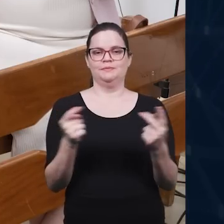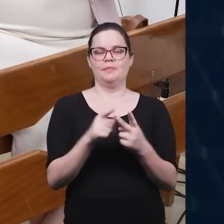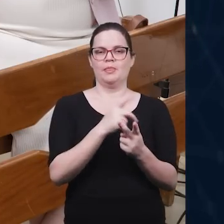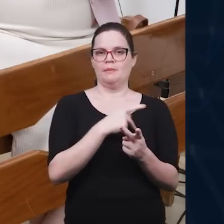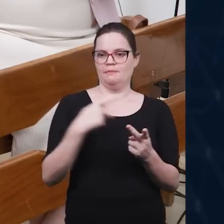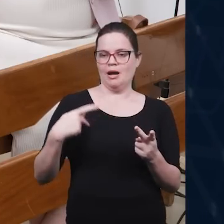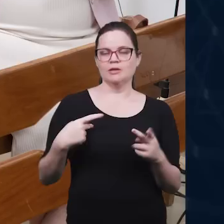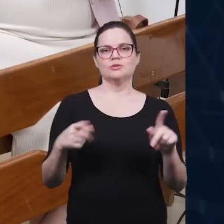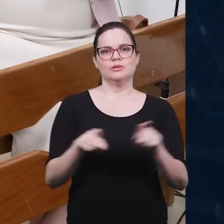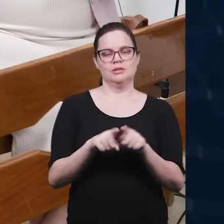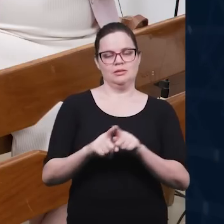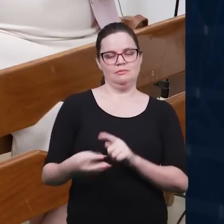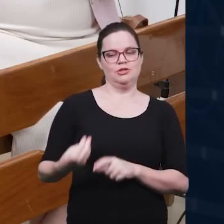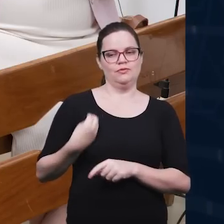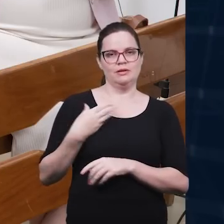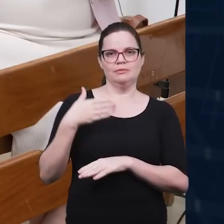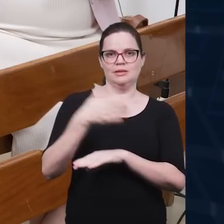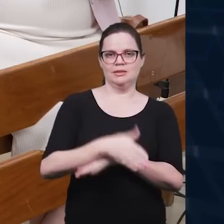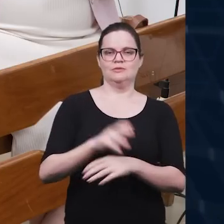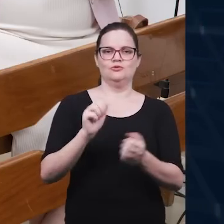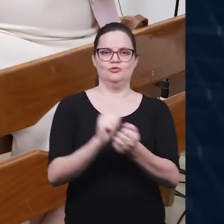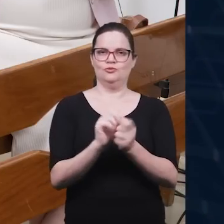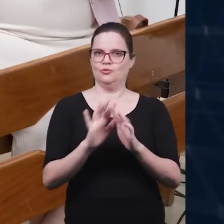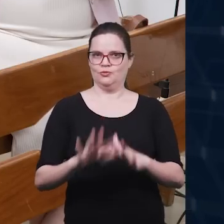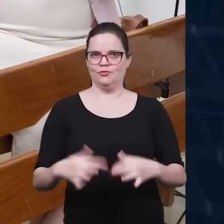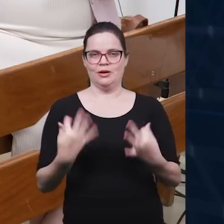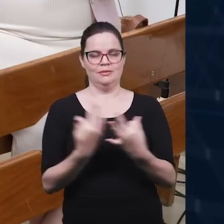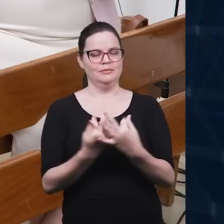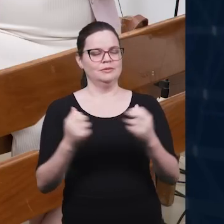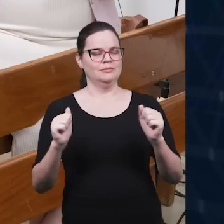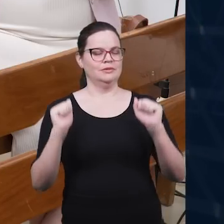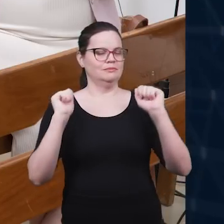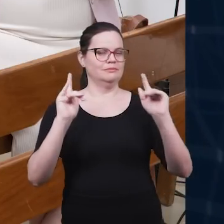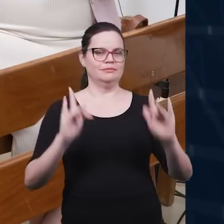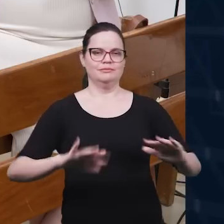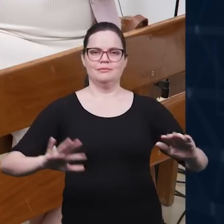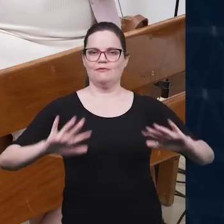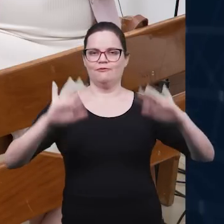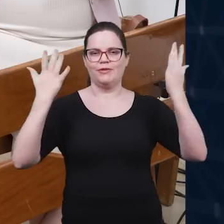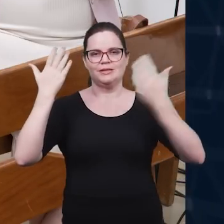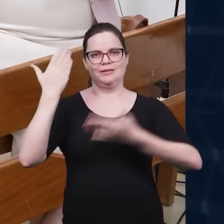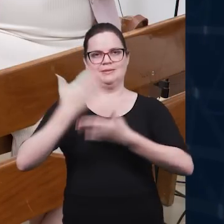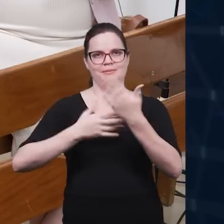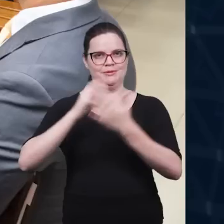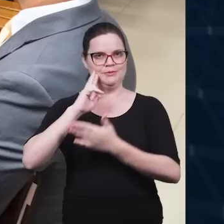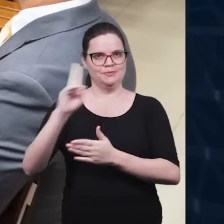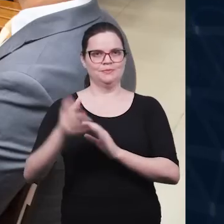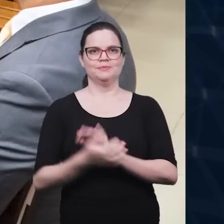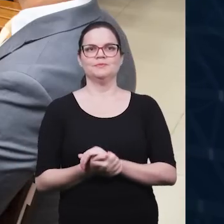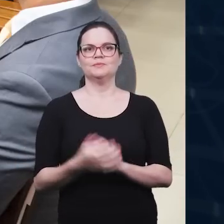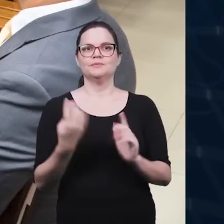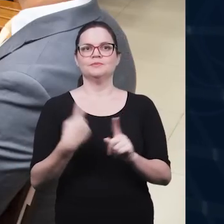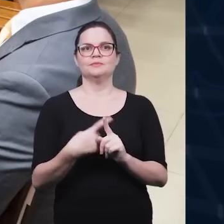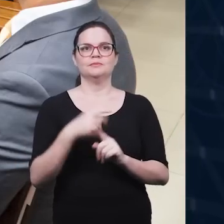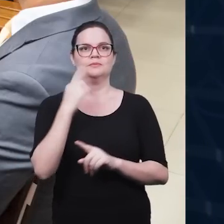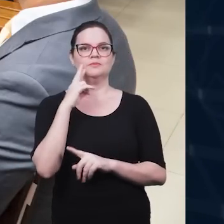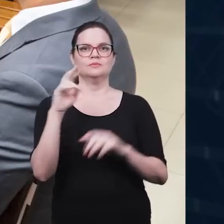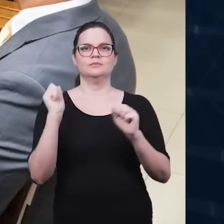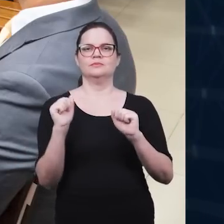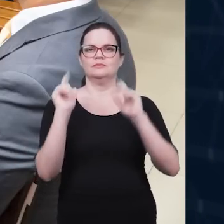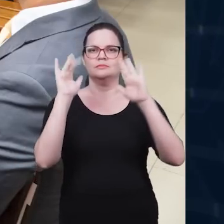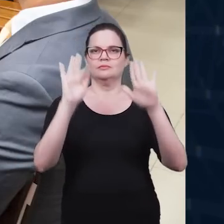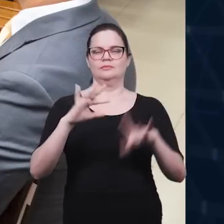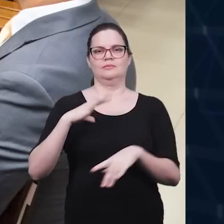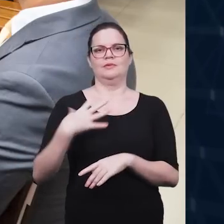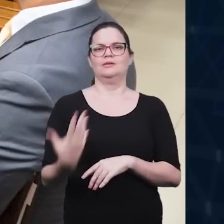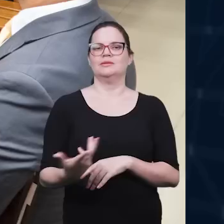da microrregião de Taguatinga estiveram presentes com seus familiares e foi uma grande festa na presença do Senhor, pois o Senhor tem